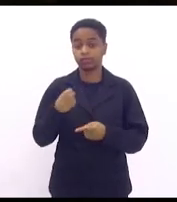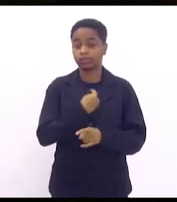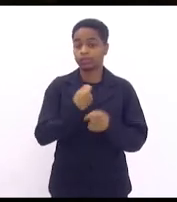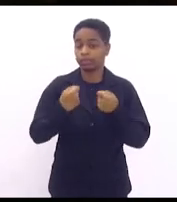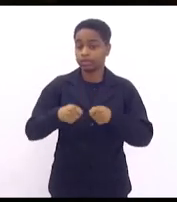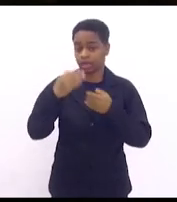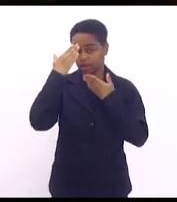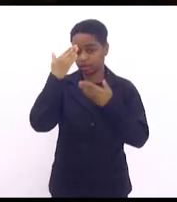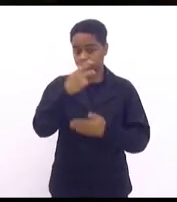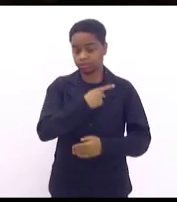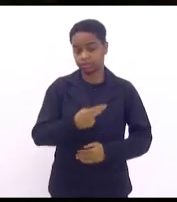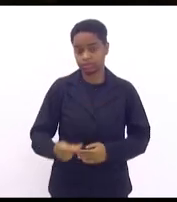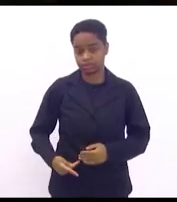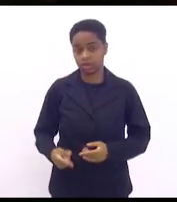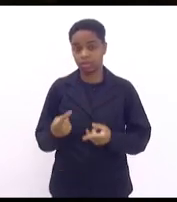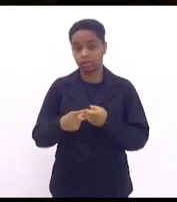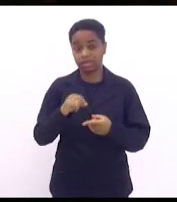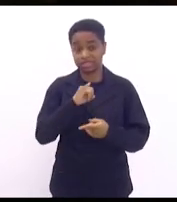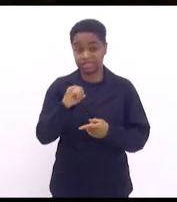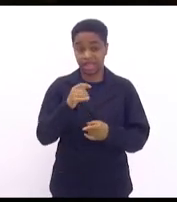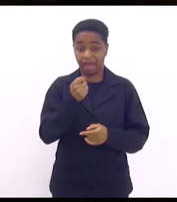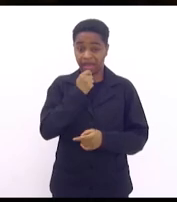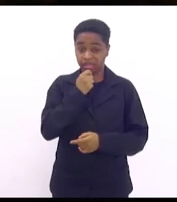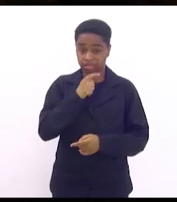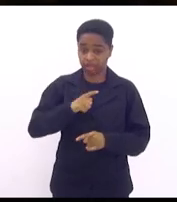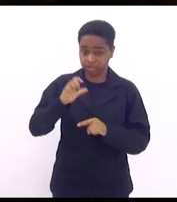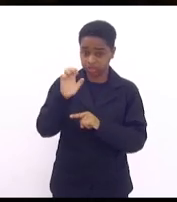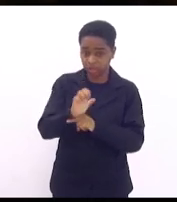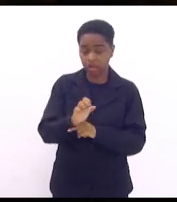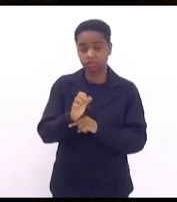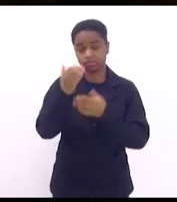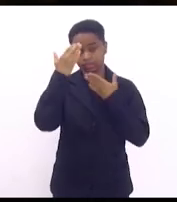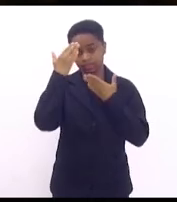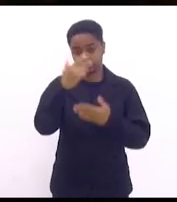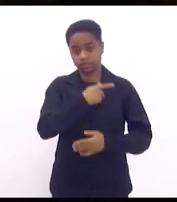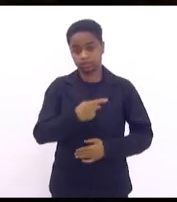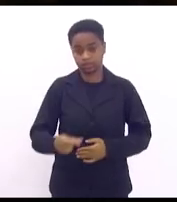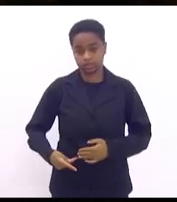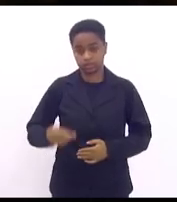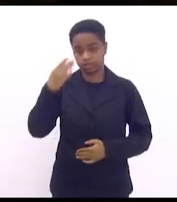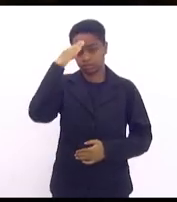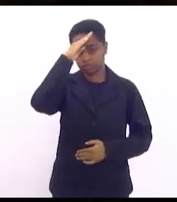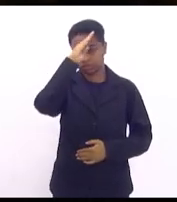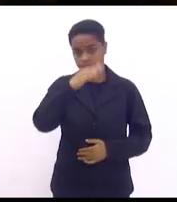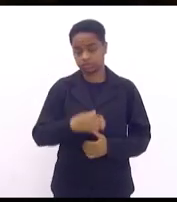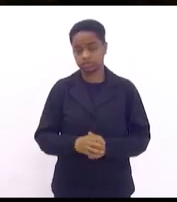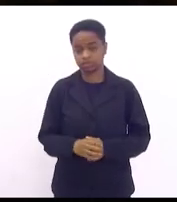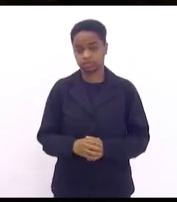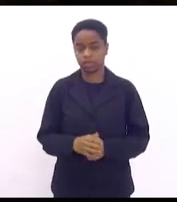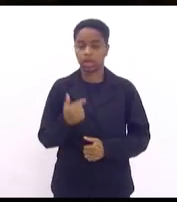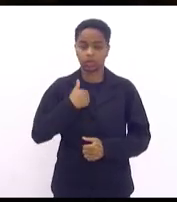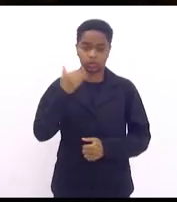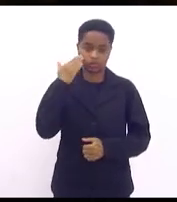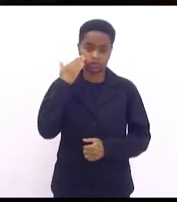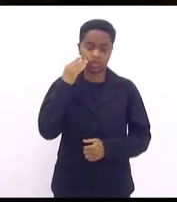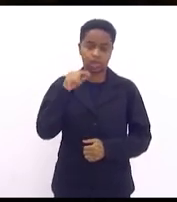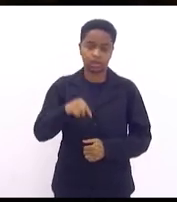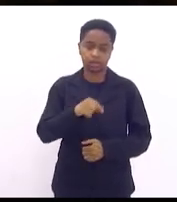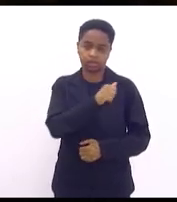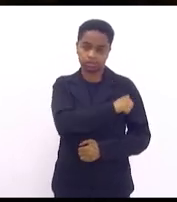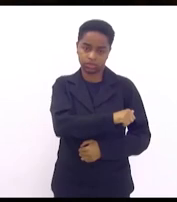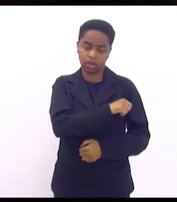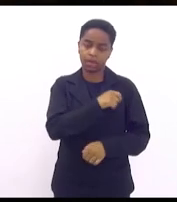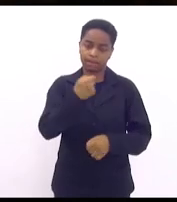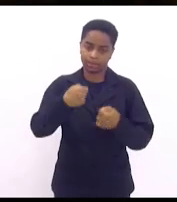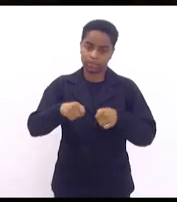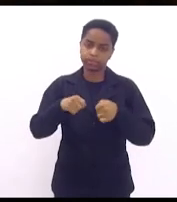agradecer o presidente, porque se isso aqui ainda está de pé, agradeça ao presidente Bolsonaro. Eu sei que o Estado do Rio de Janeiro precisa